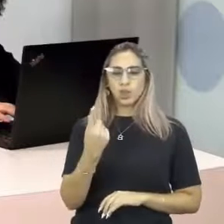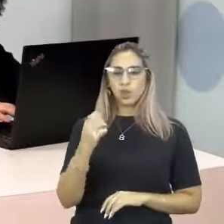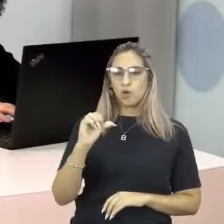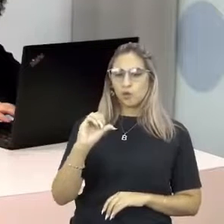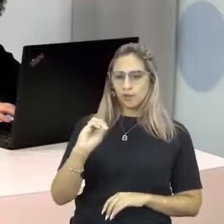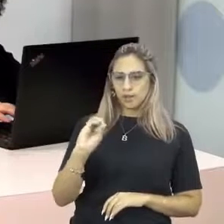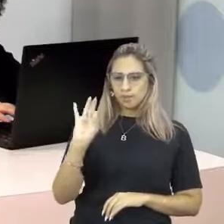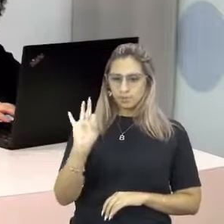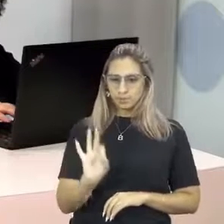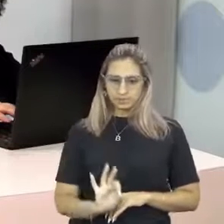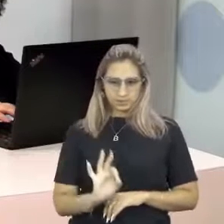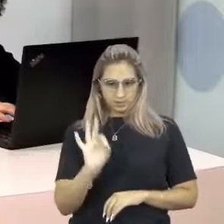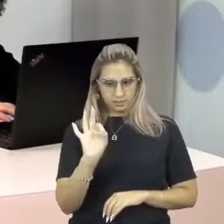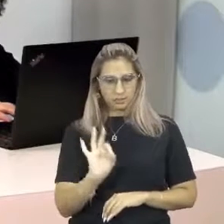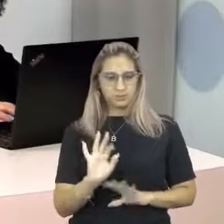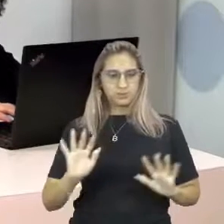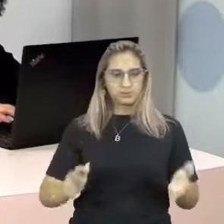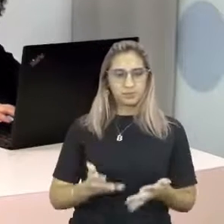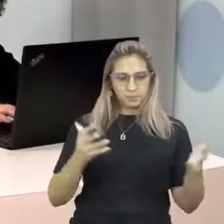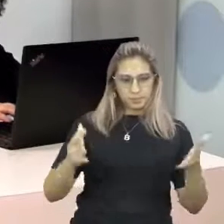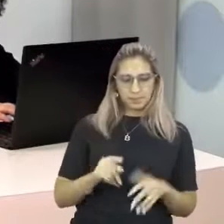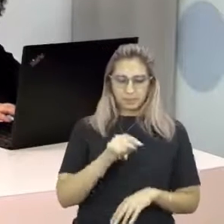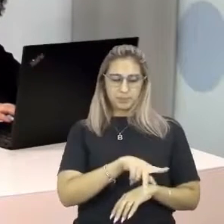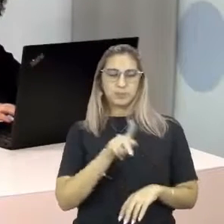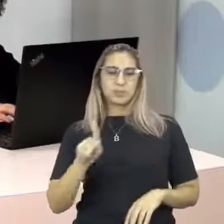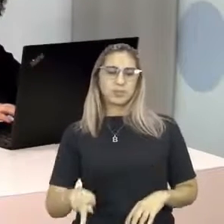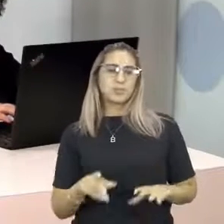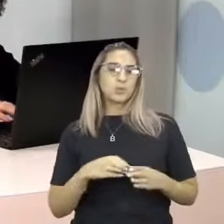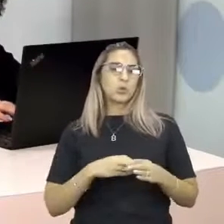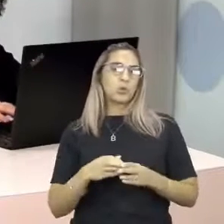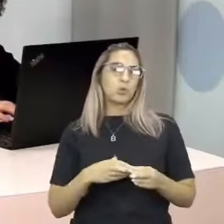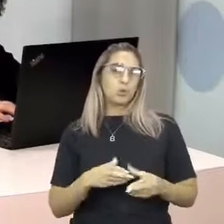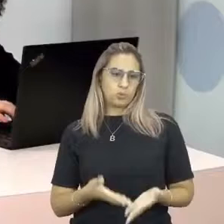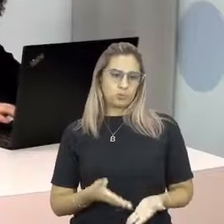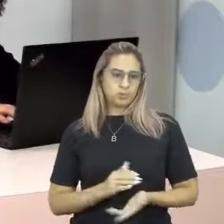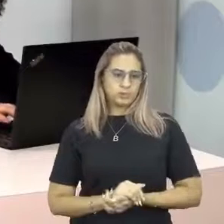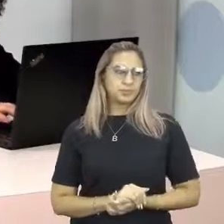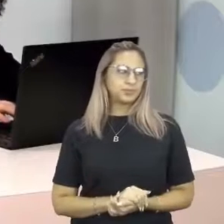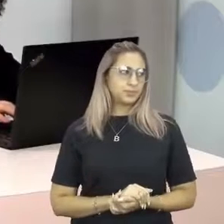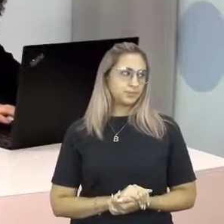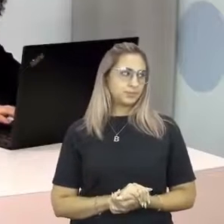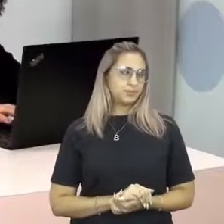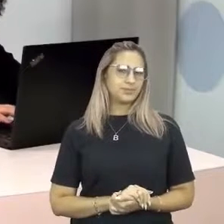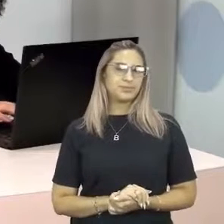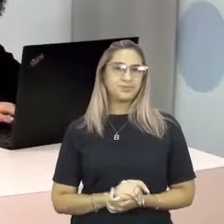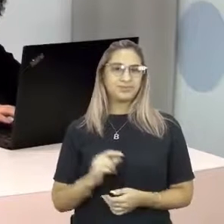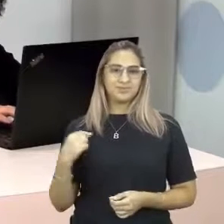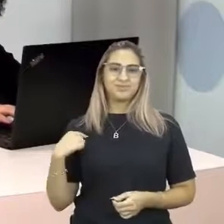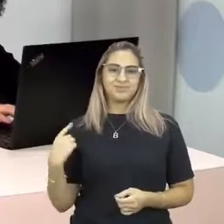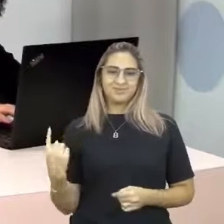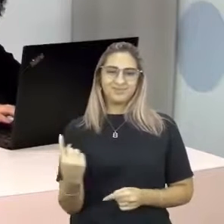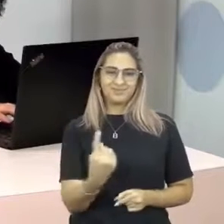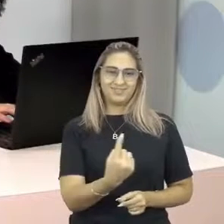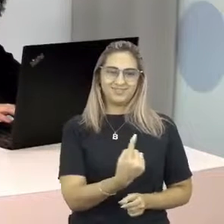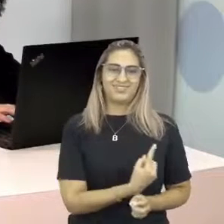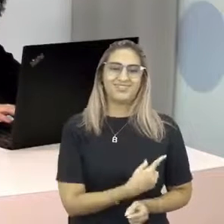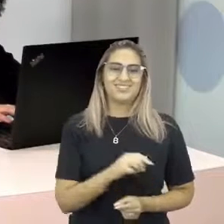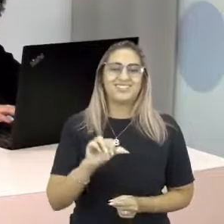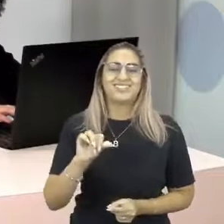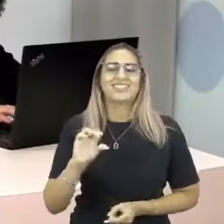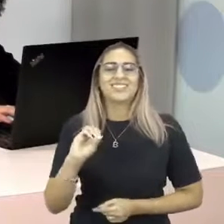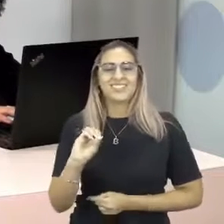90% do desempenho do docente no concurso, né? Então, se ele tirou 100, a gente vai utilizar 90